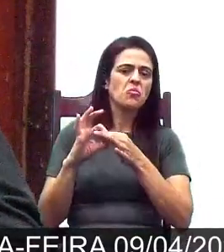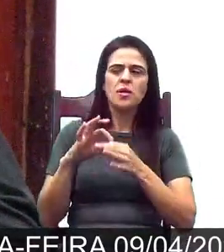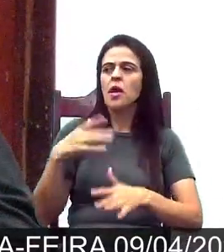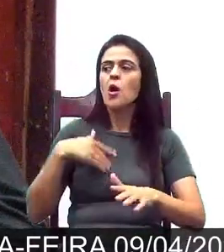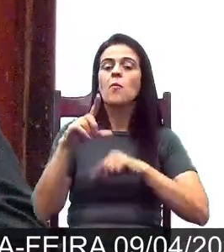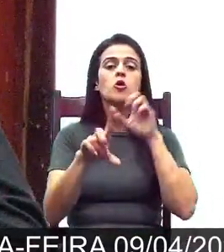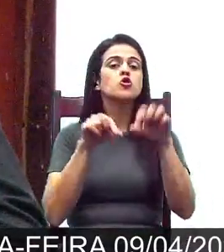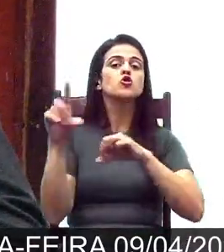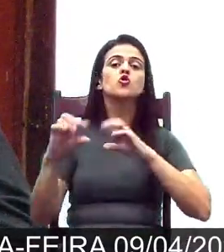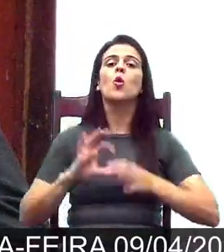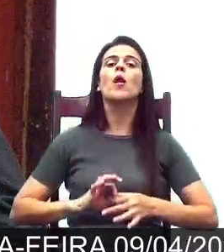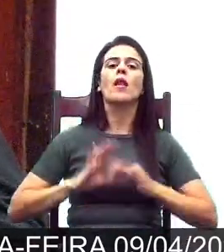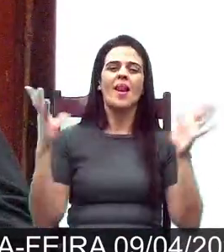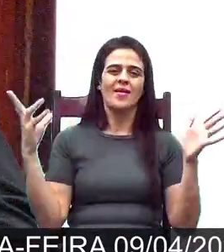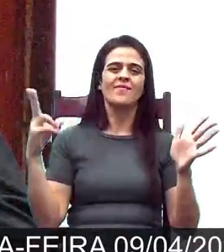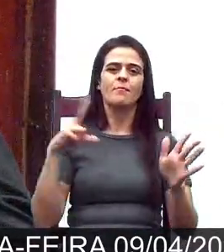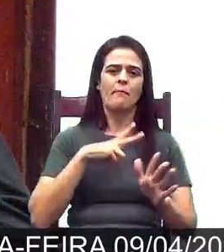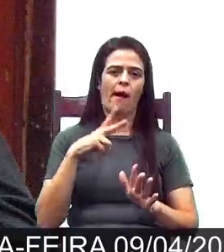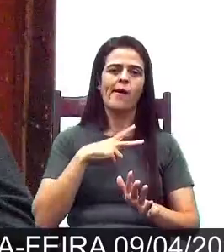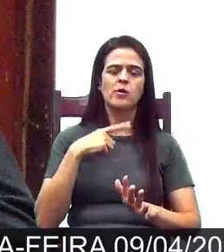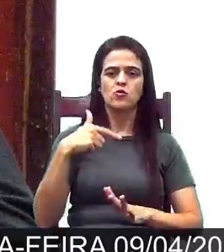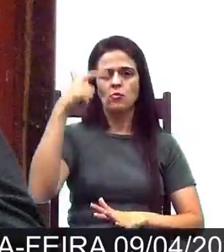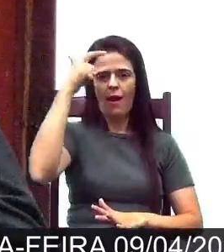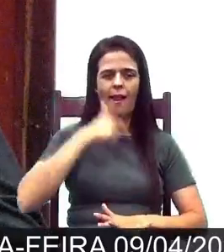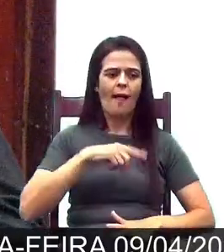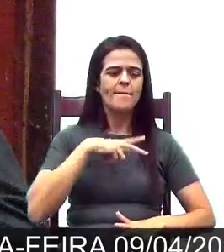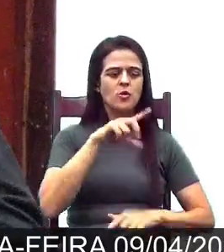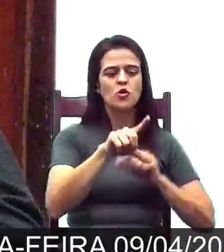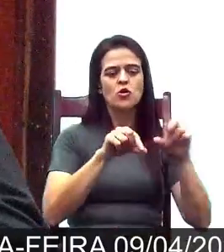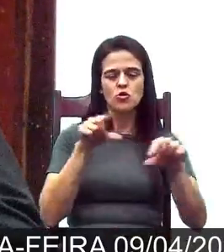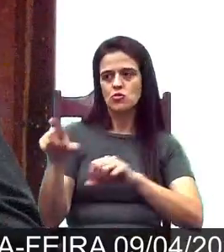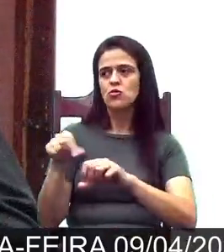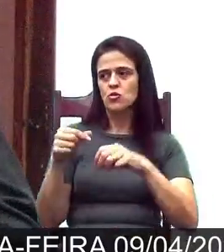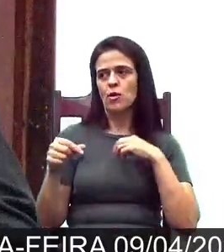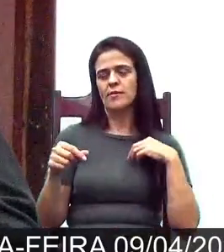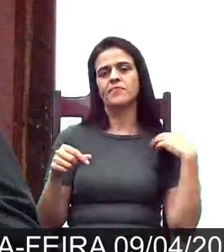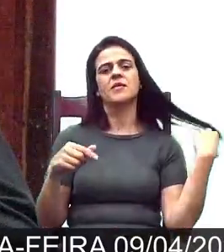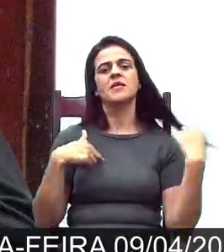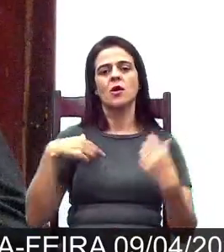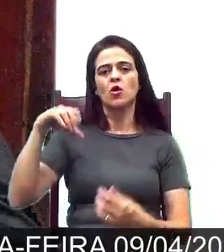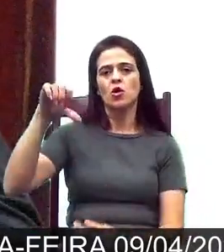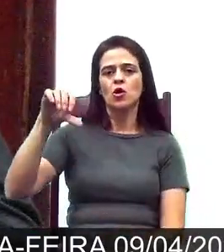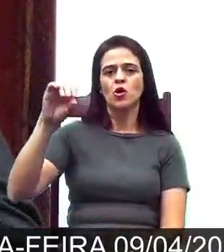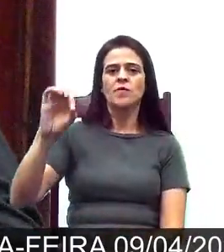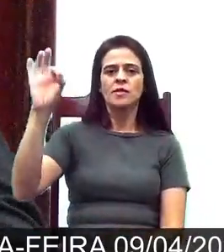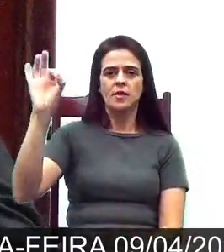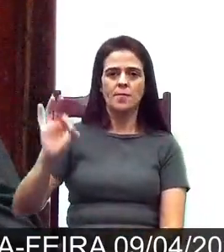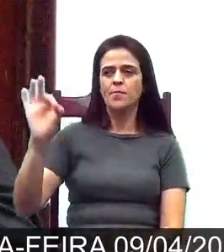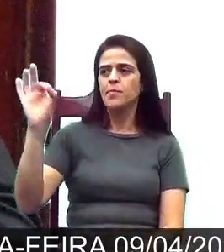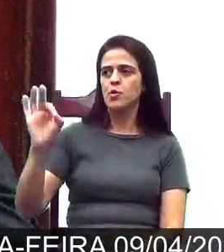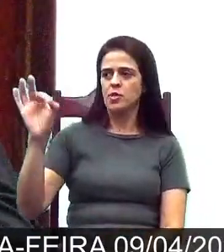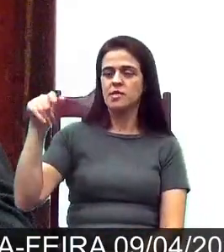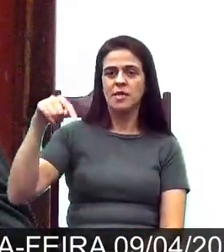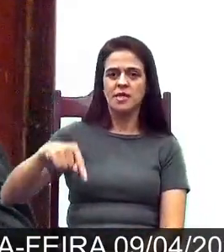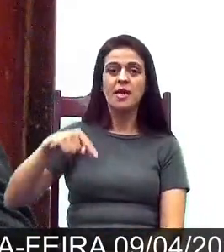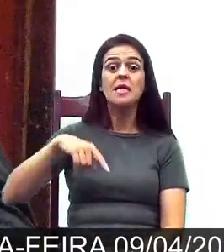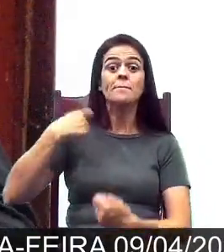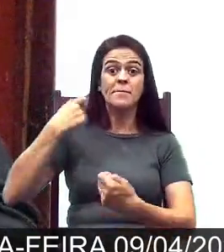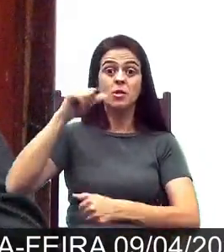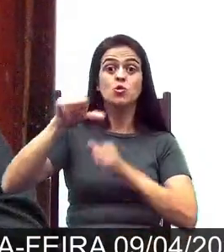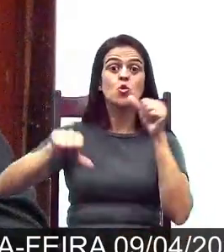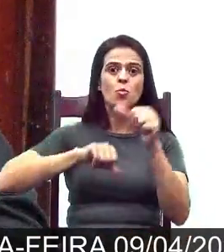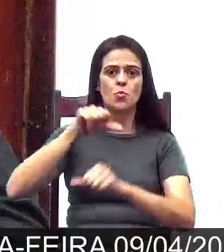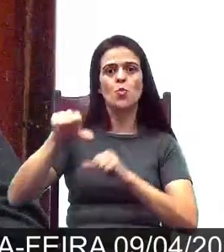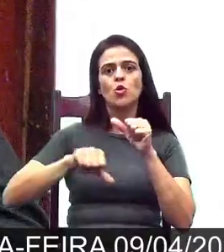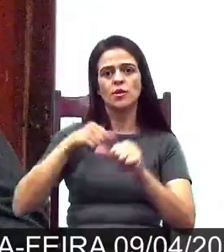são chapa própria, chapa puro sangue. Então, 90% da Câmara, Cleober Weiss, teve que fazer essa